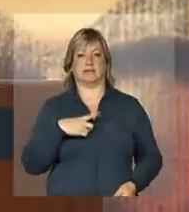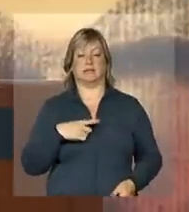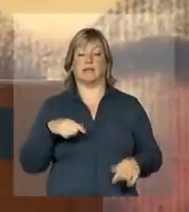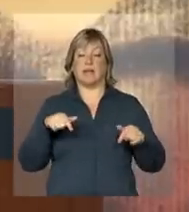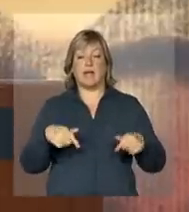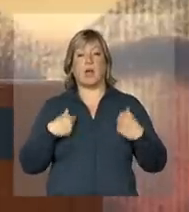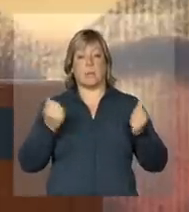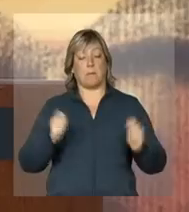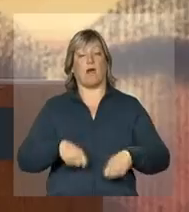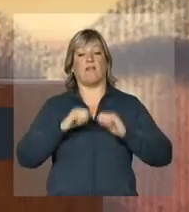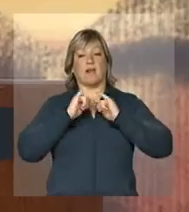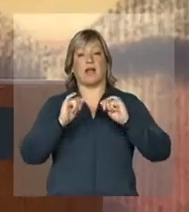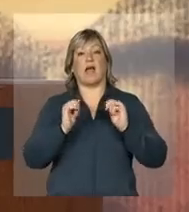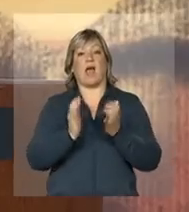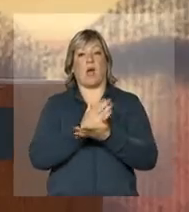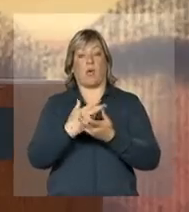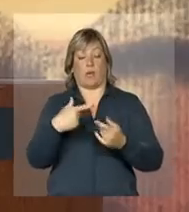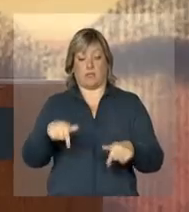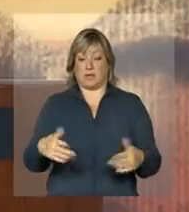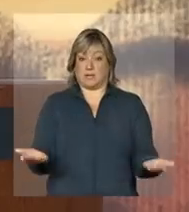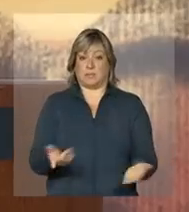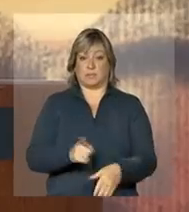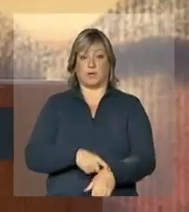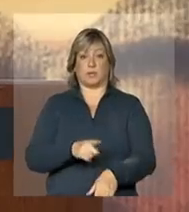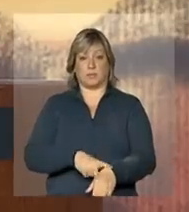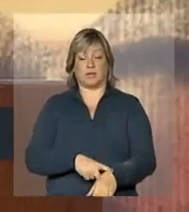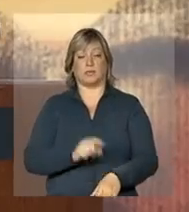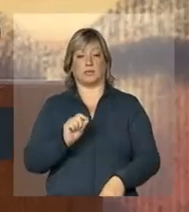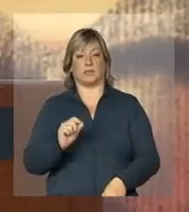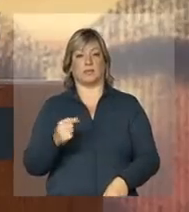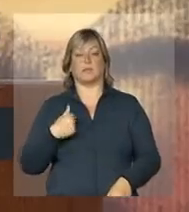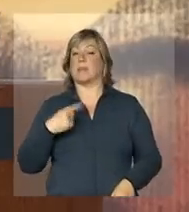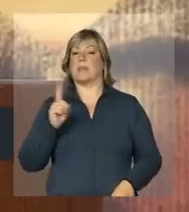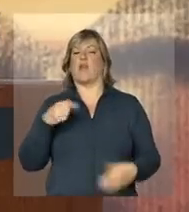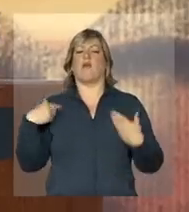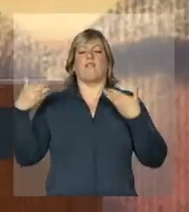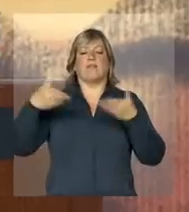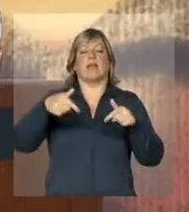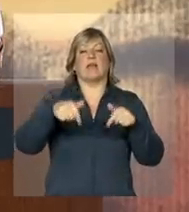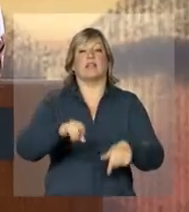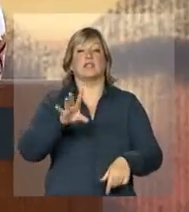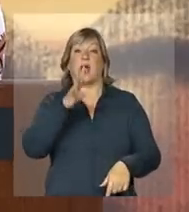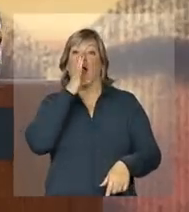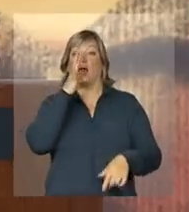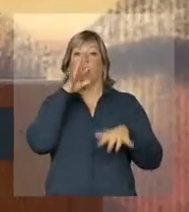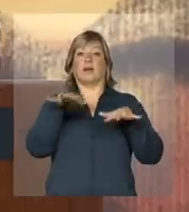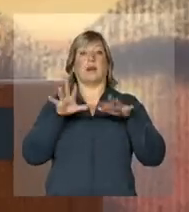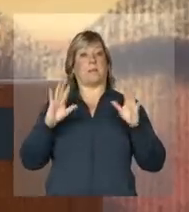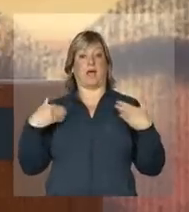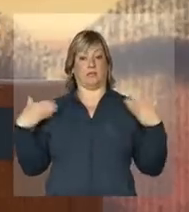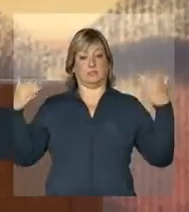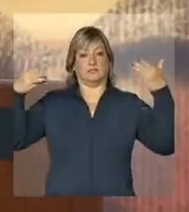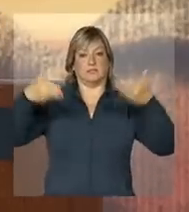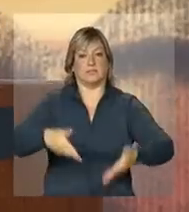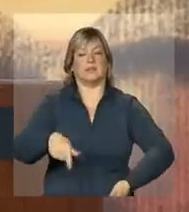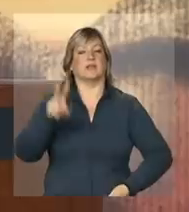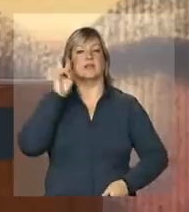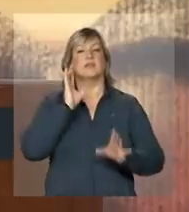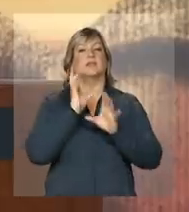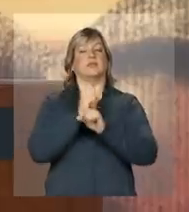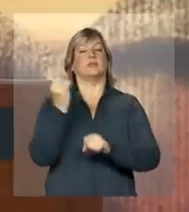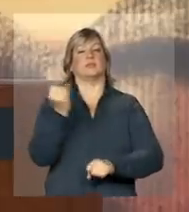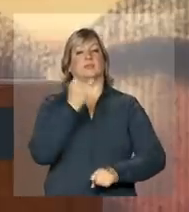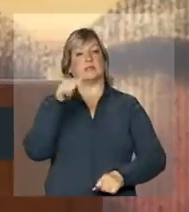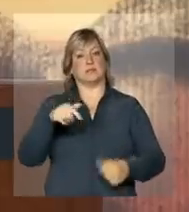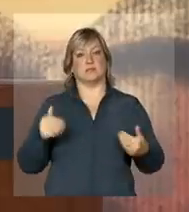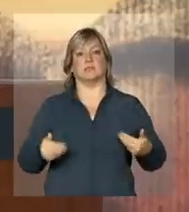avanços primeiro esse momento de não vi aqui como público mas vi como parte dessa história isso para